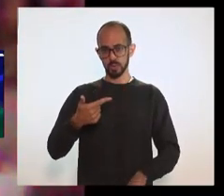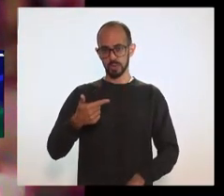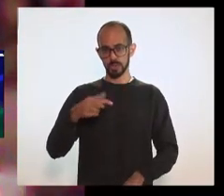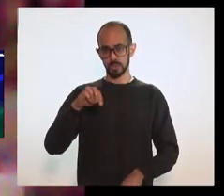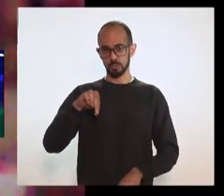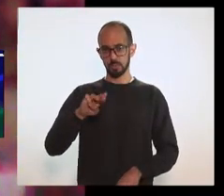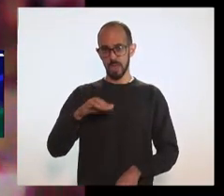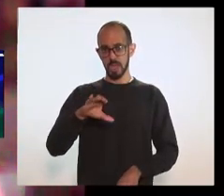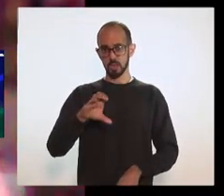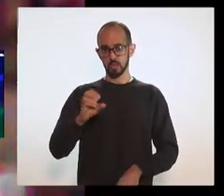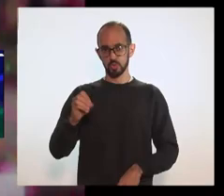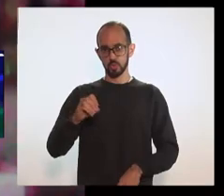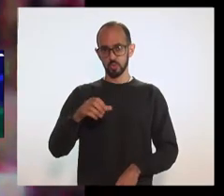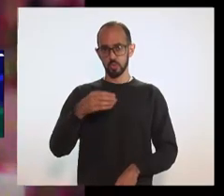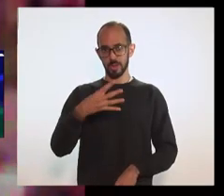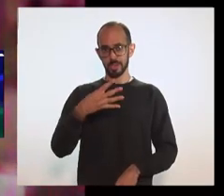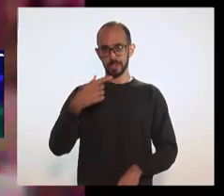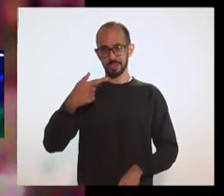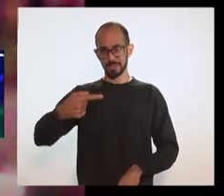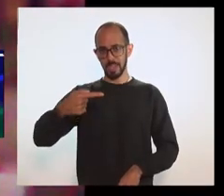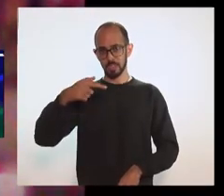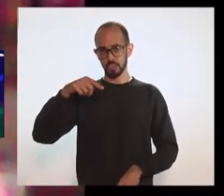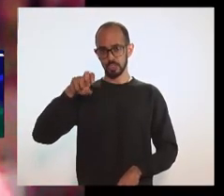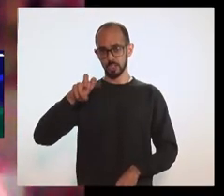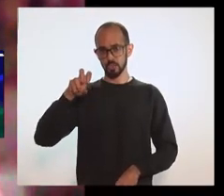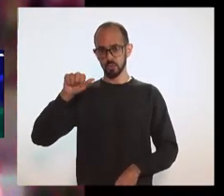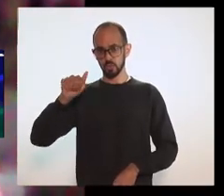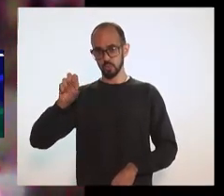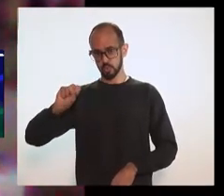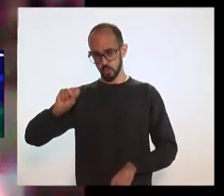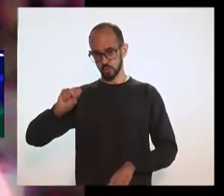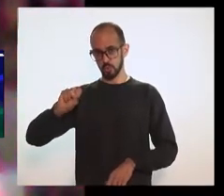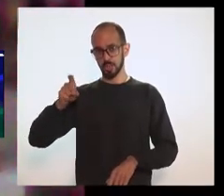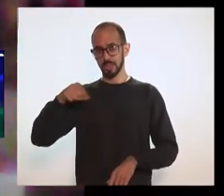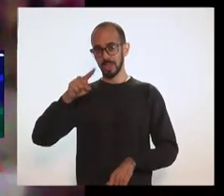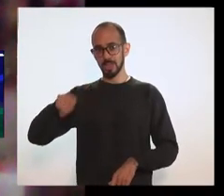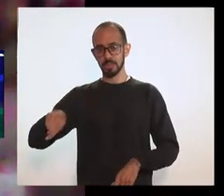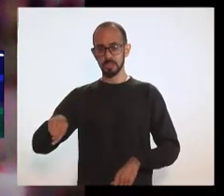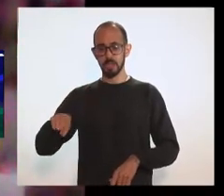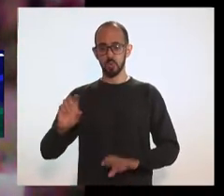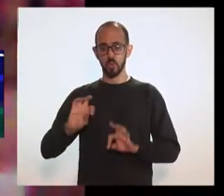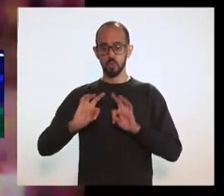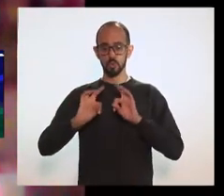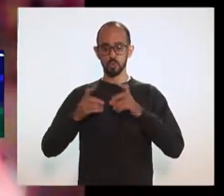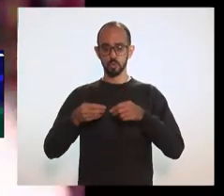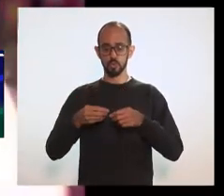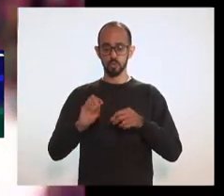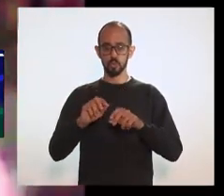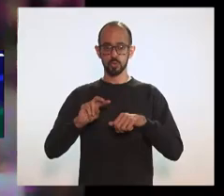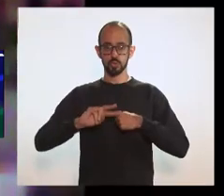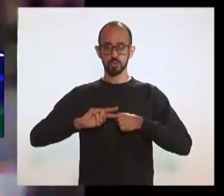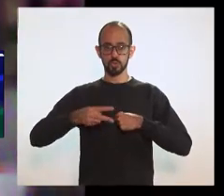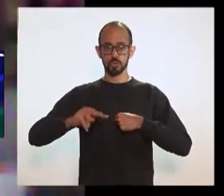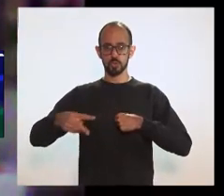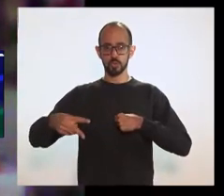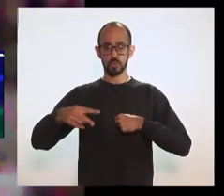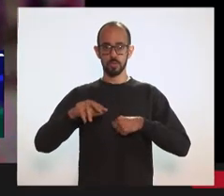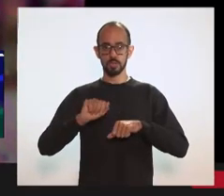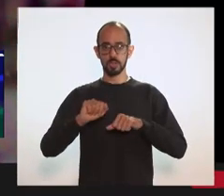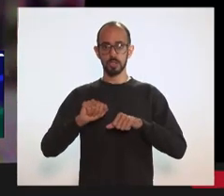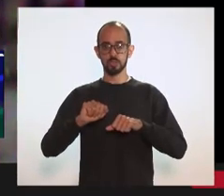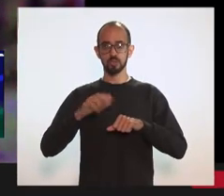número 47.518, que suspendeu os efeitos de uma